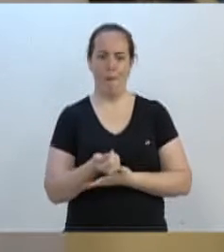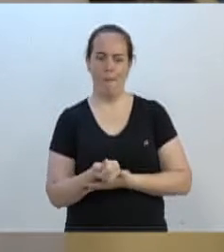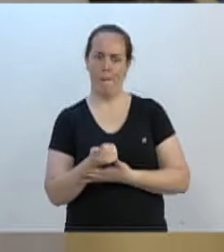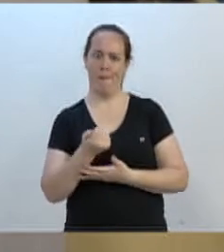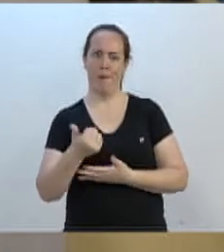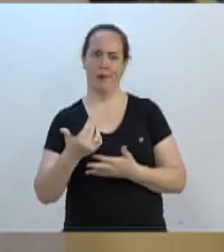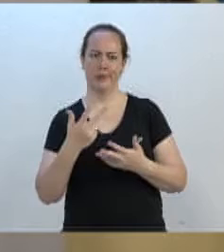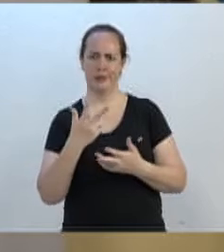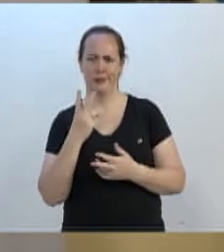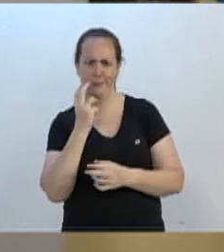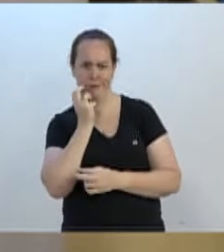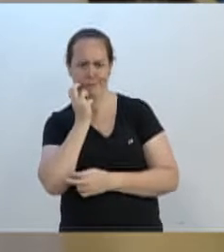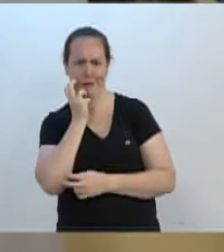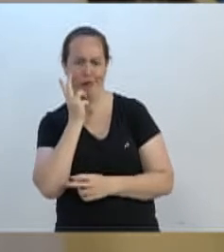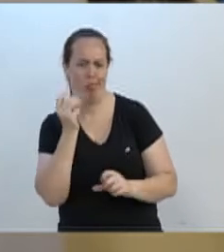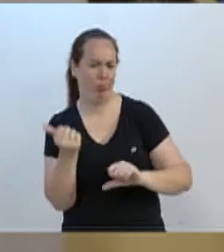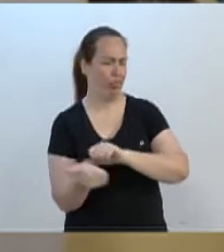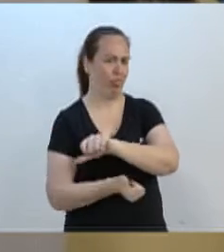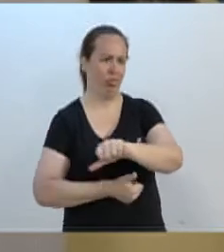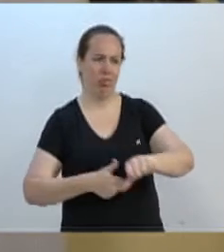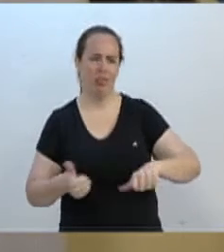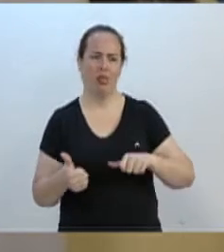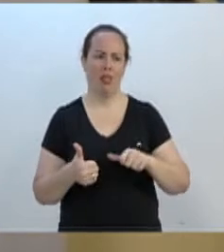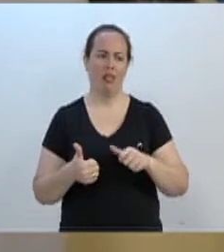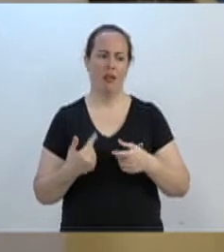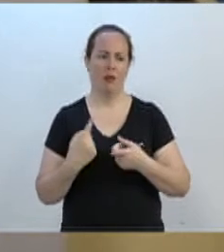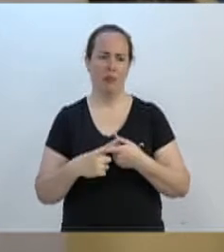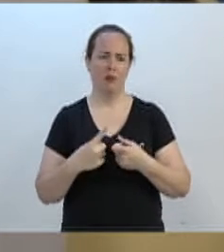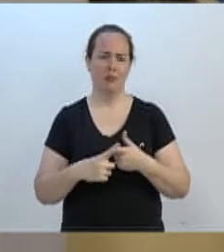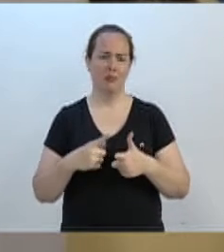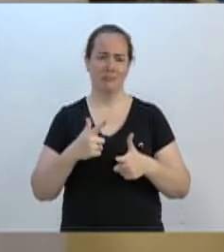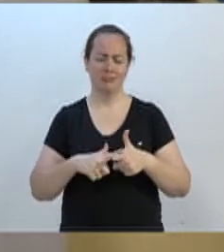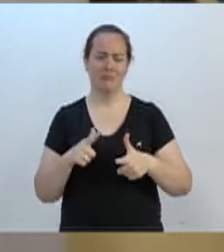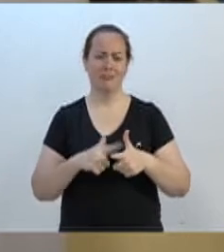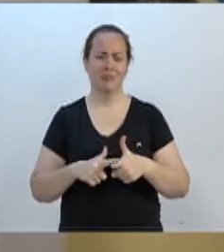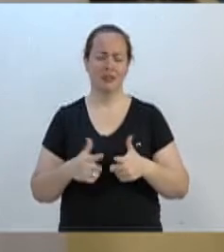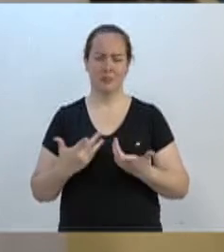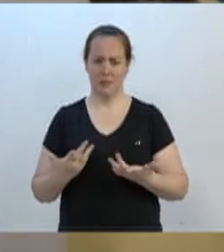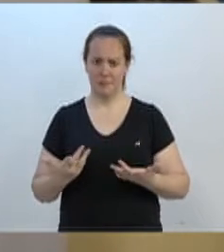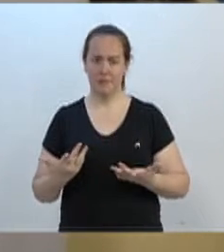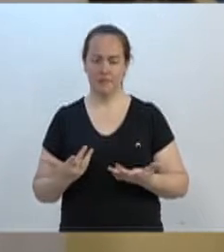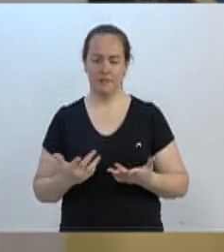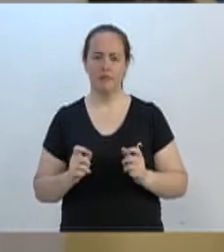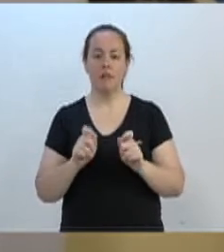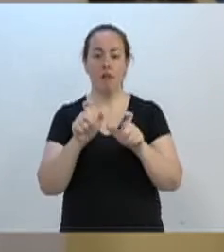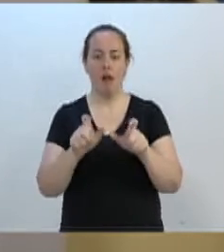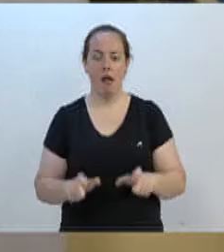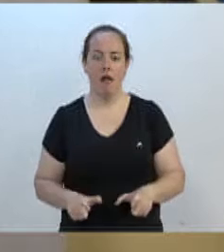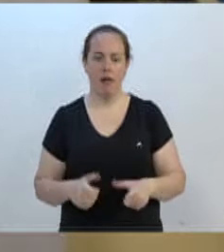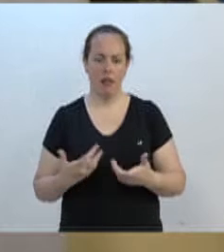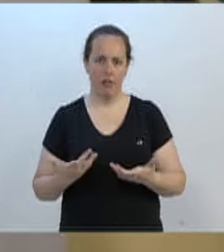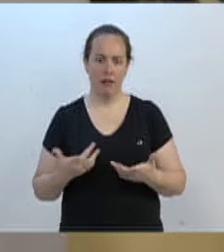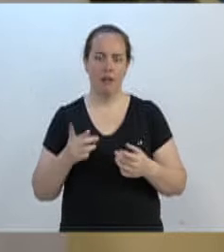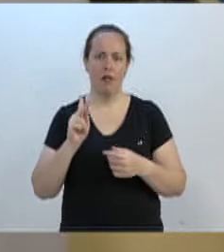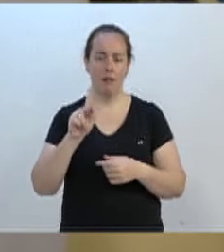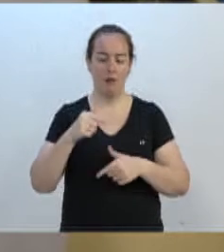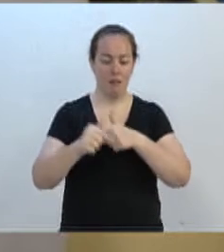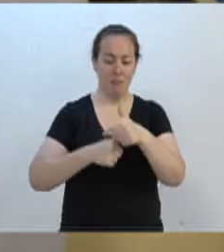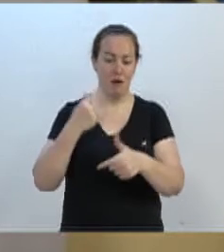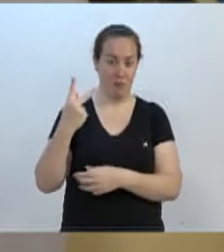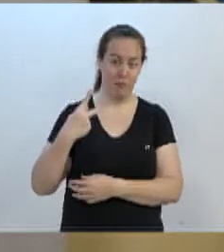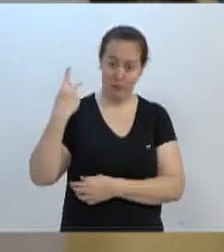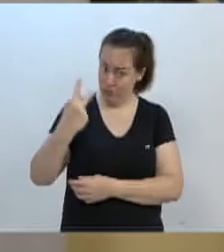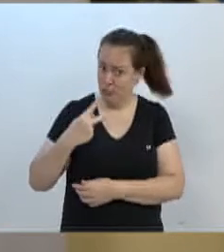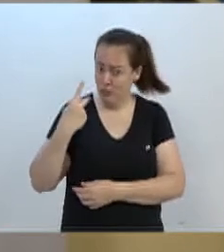tornando vergonhoso por causa desse tipo de situação. E quem é político, quem está na